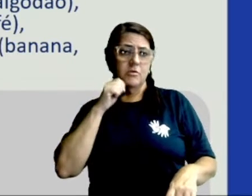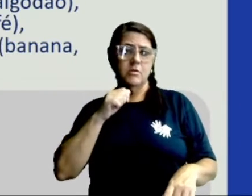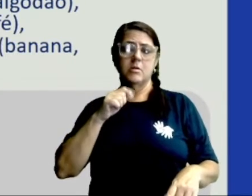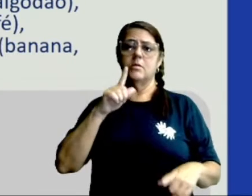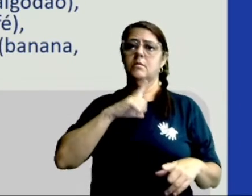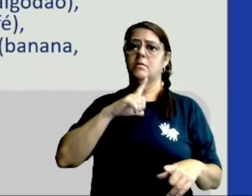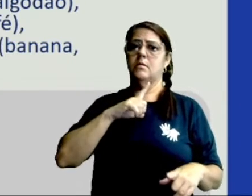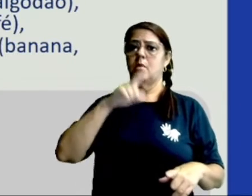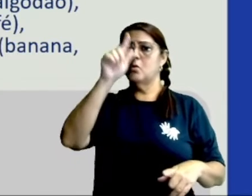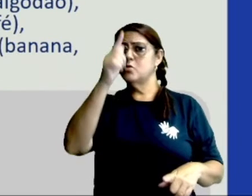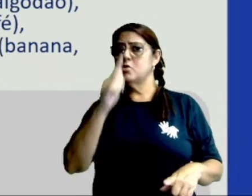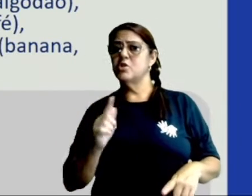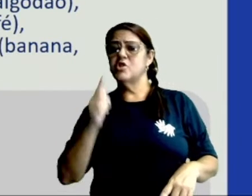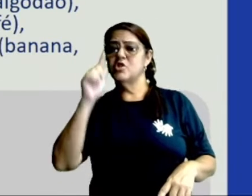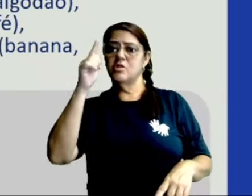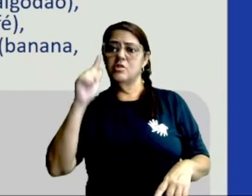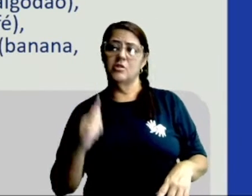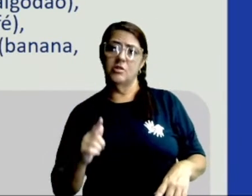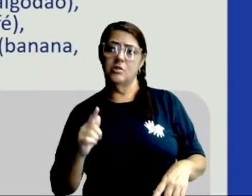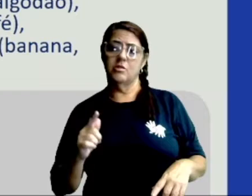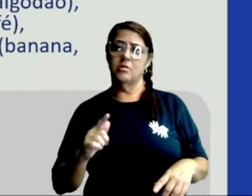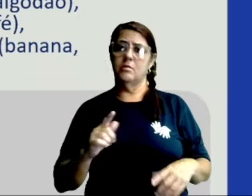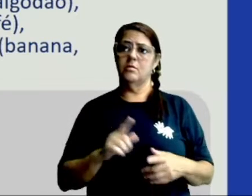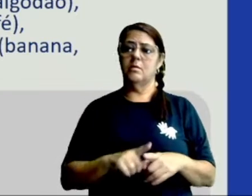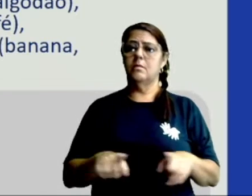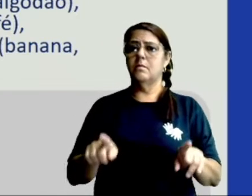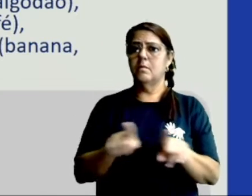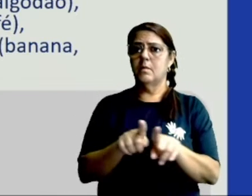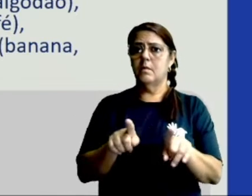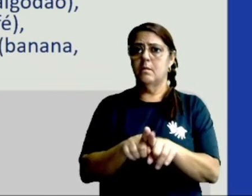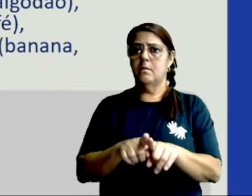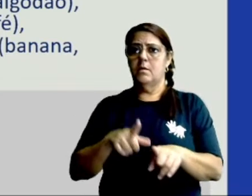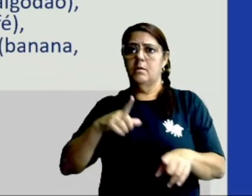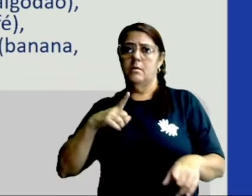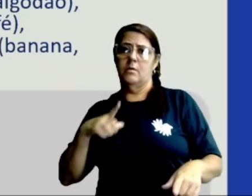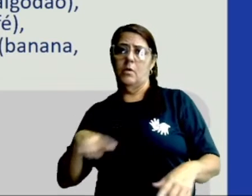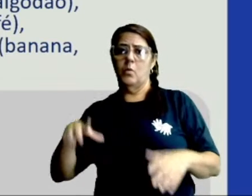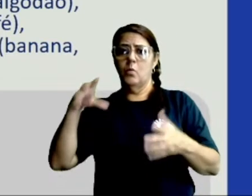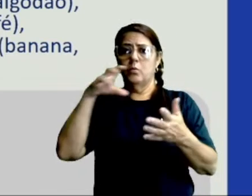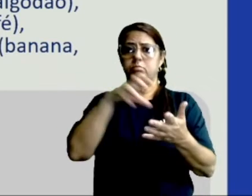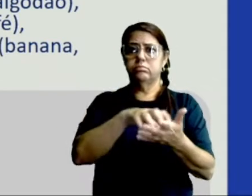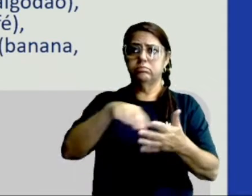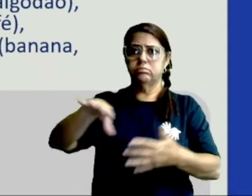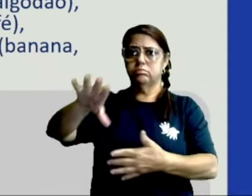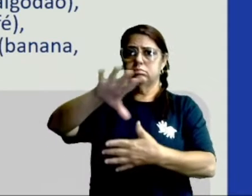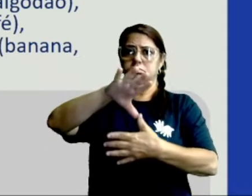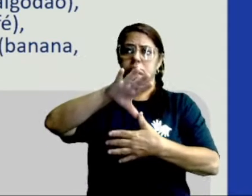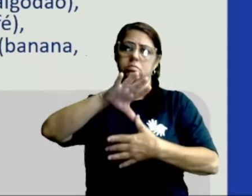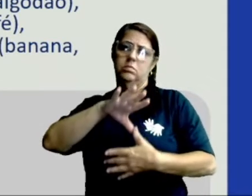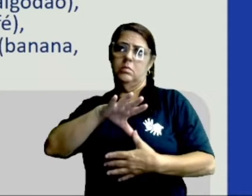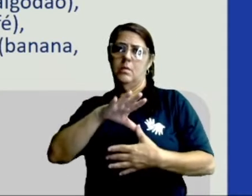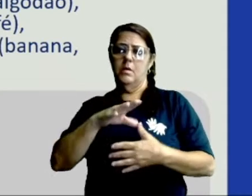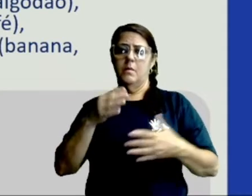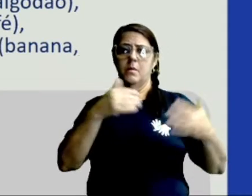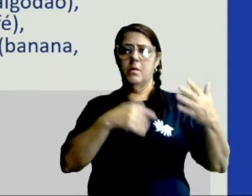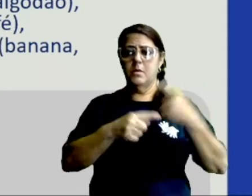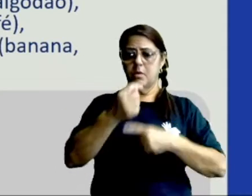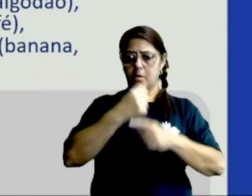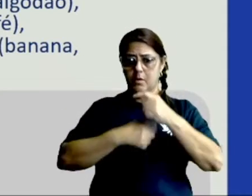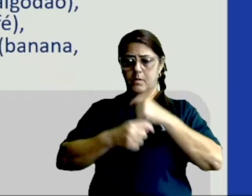Chile, né? Que está nesse estudo, por se tratar de uma questão regional, está inserida com países de